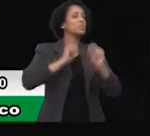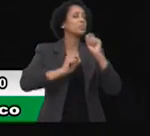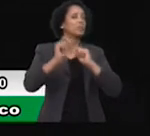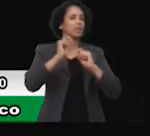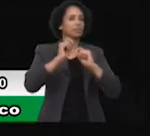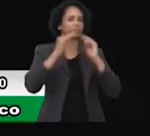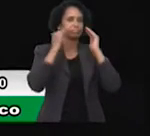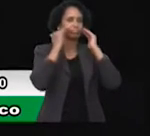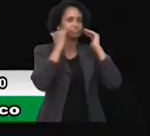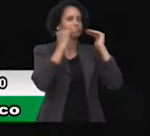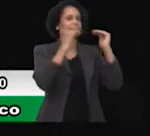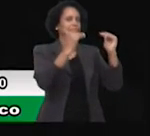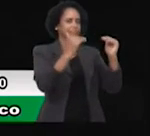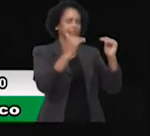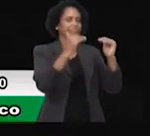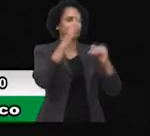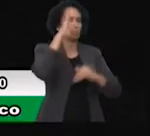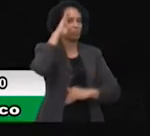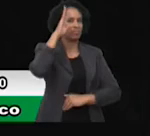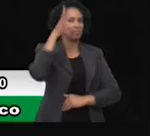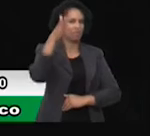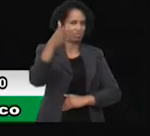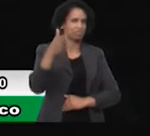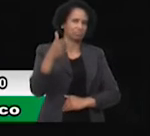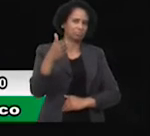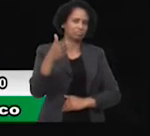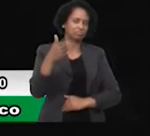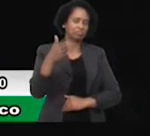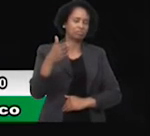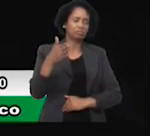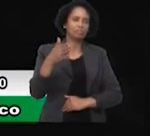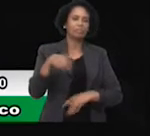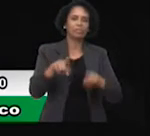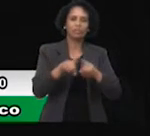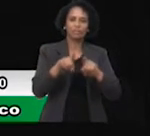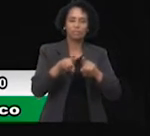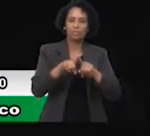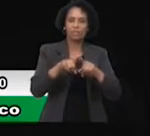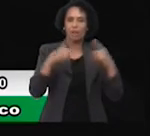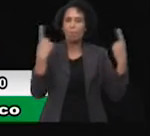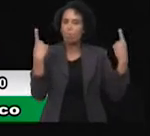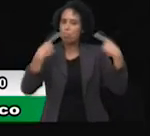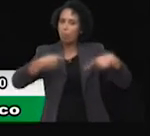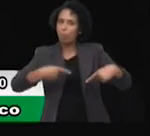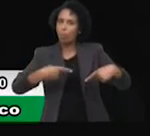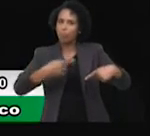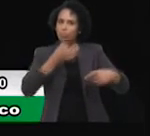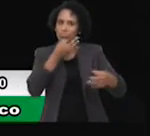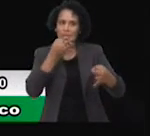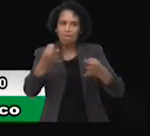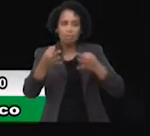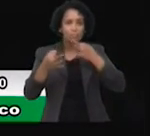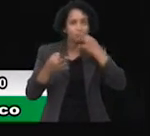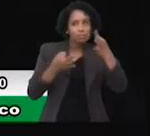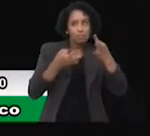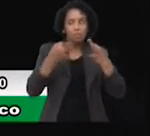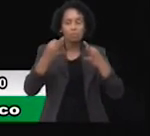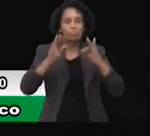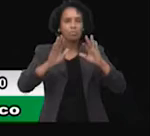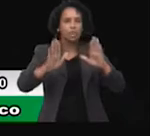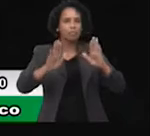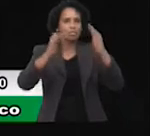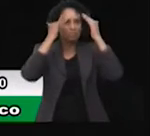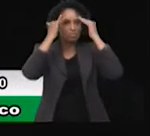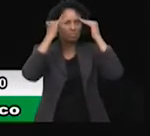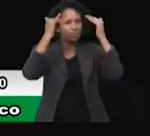é o que tem de mais importante, porque os pensamentos são diversos, nós podemos ter opiniões diversas, mas o respeito ele